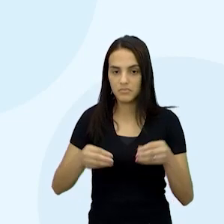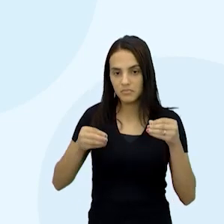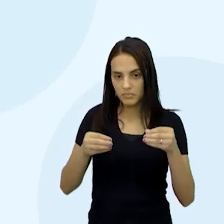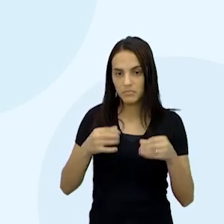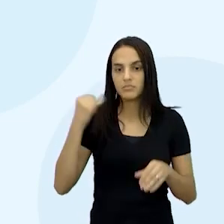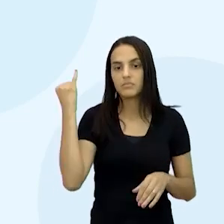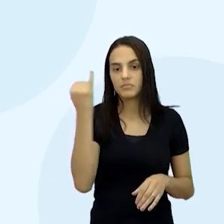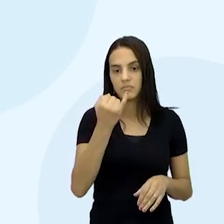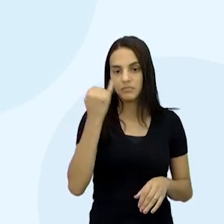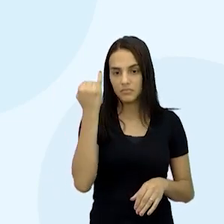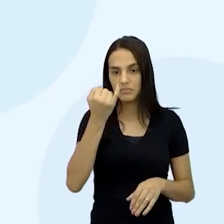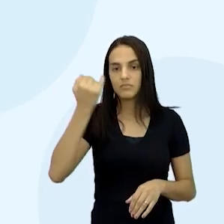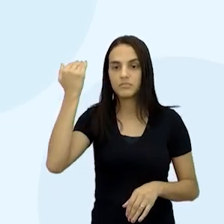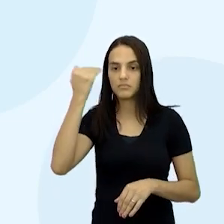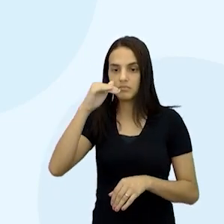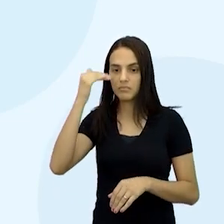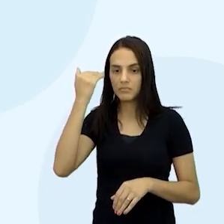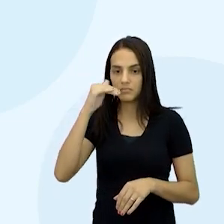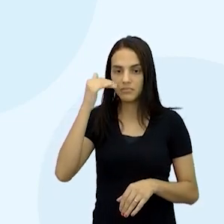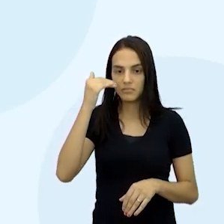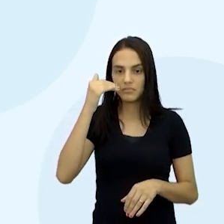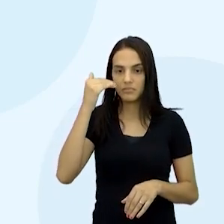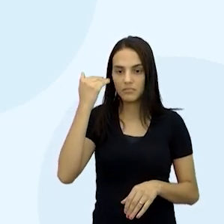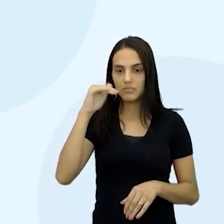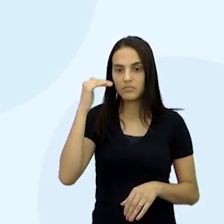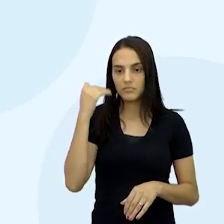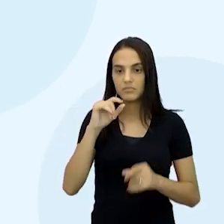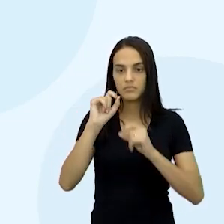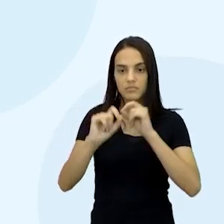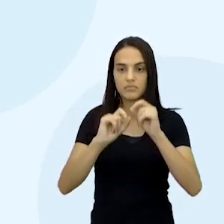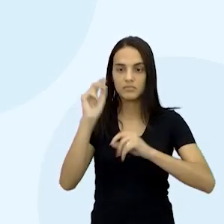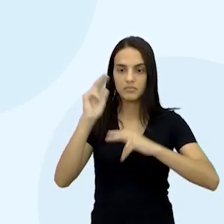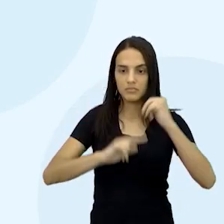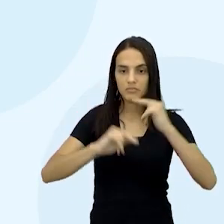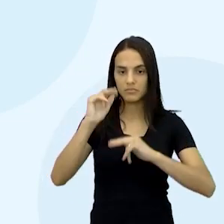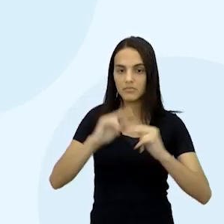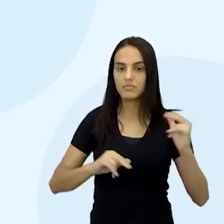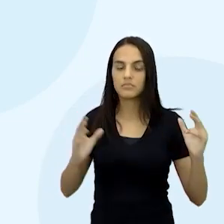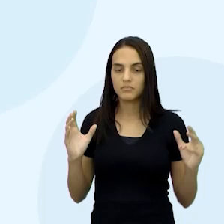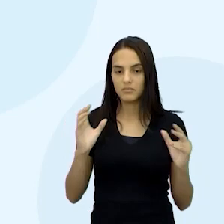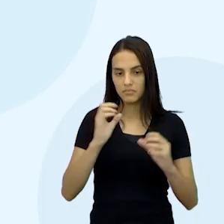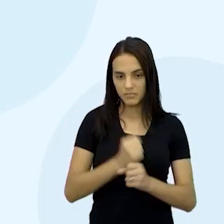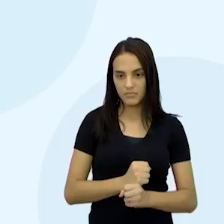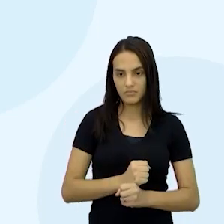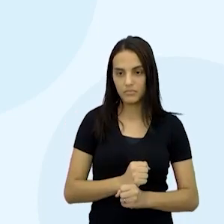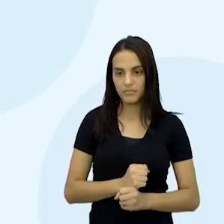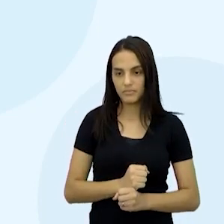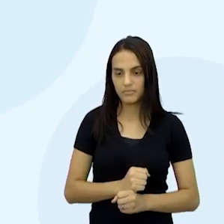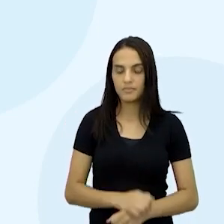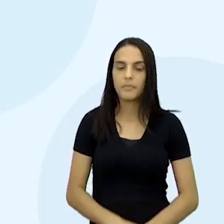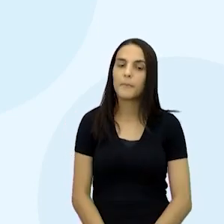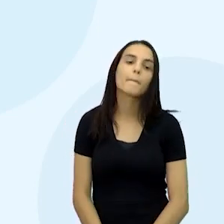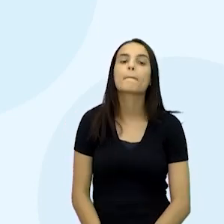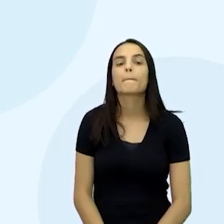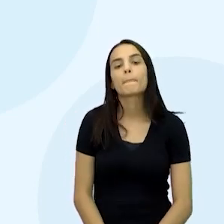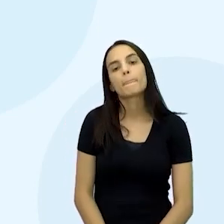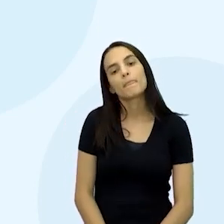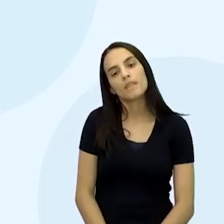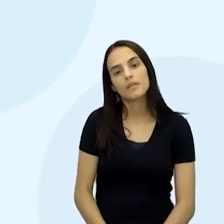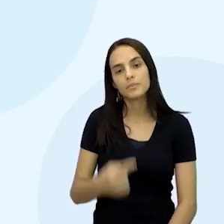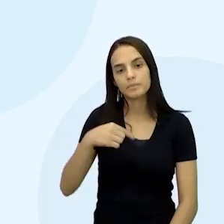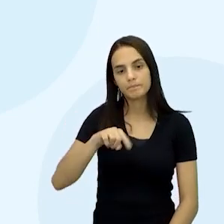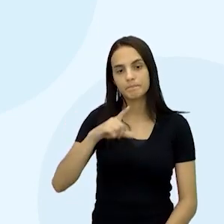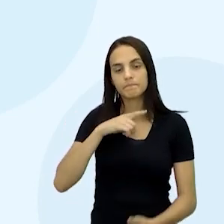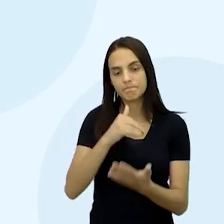dos solos. Será importante o entendimento dos elementos que o formam. Então, nós temos aí